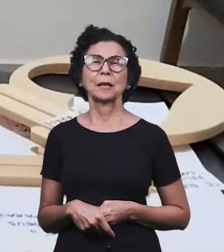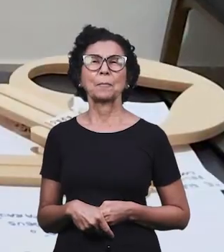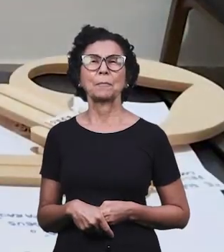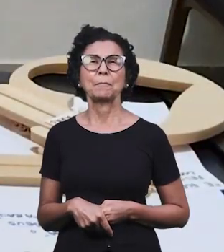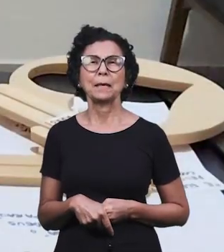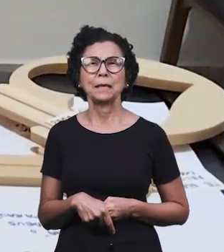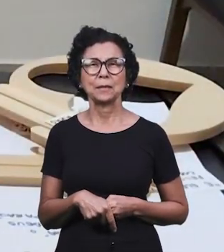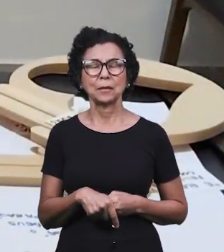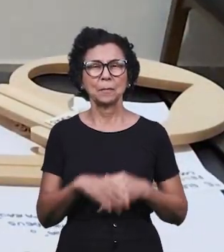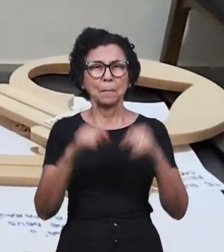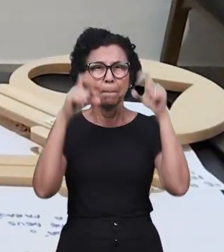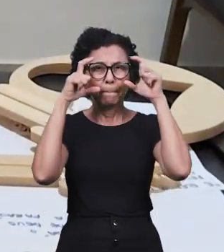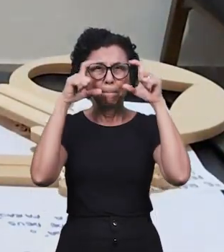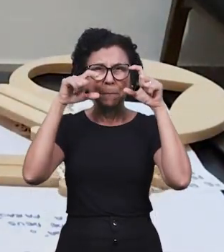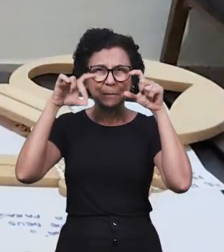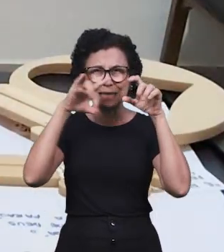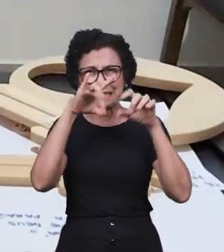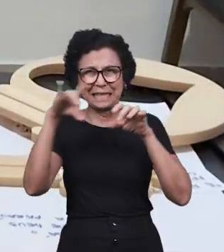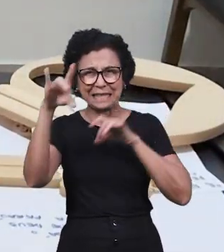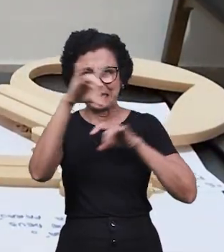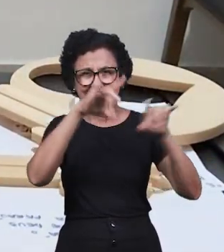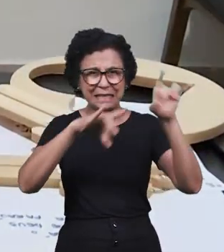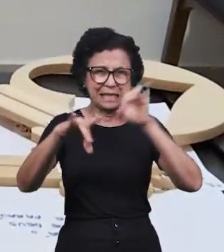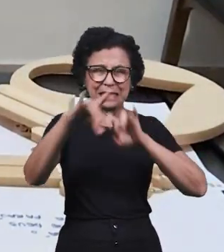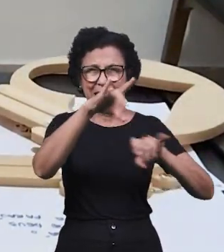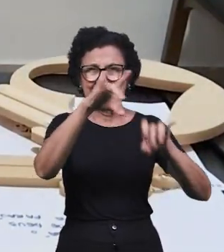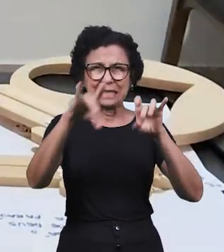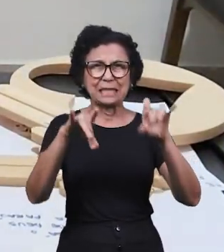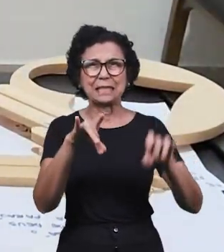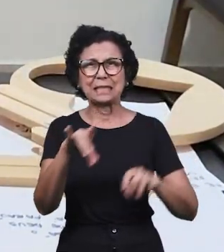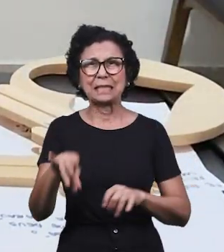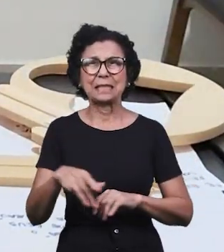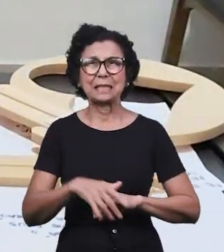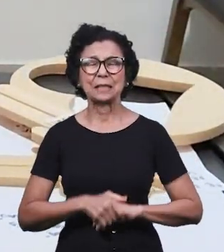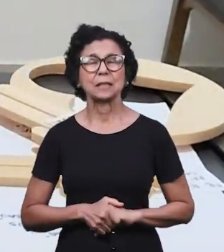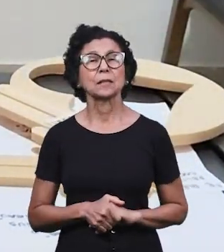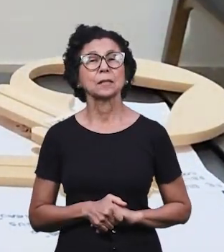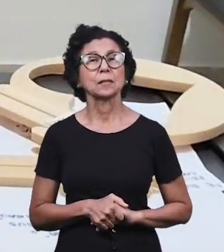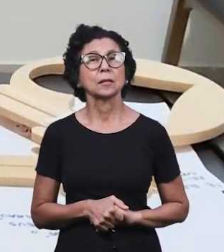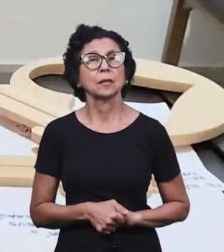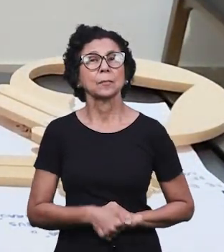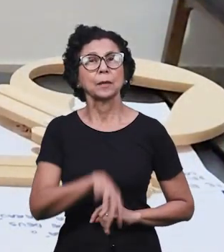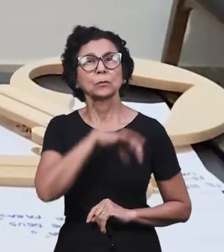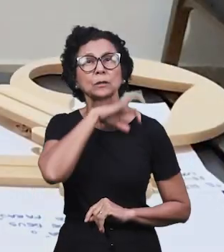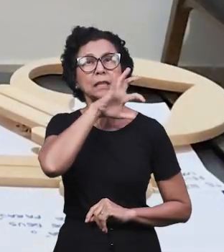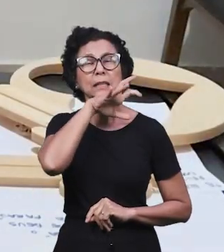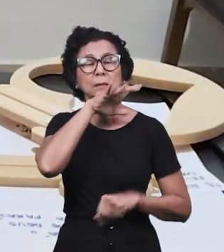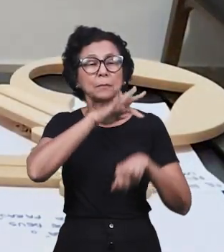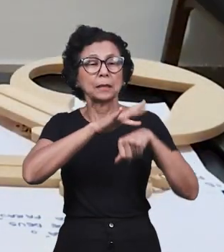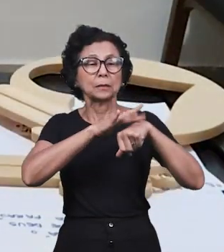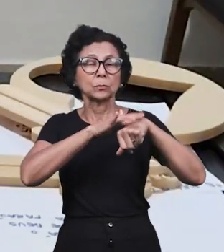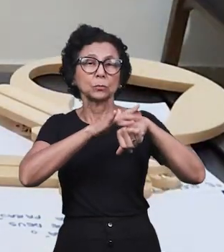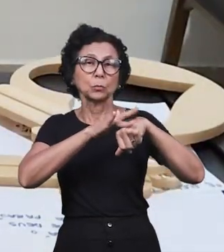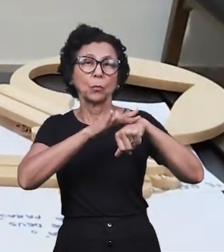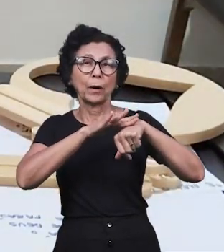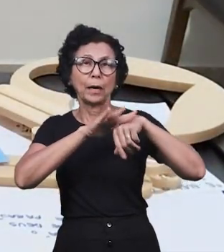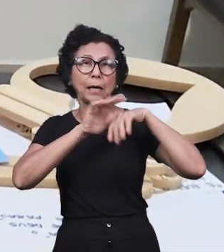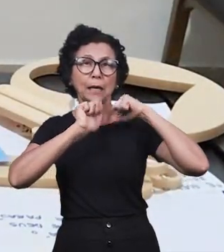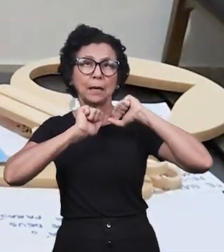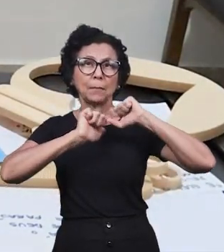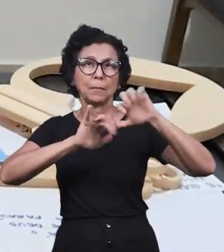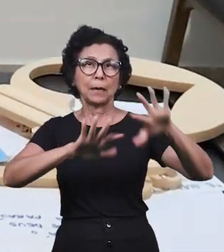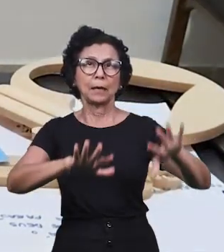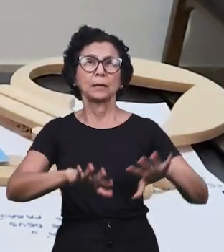as moscas, o quarto sinal. A peste nos animais, foi o quinto sinal que o Senhor mandou